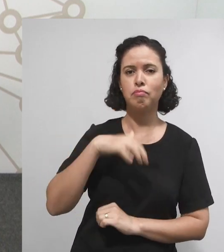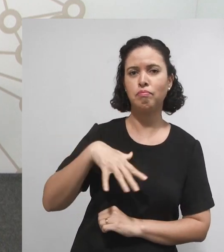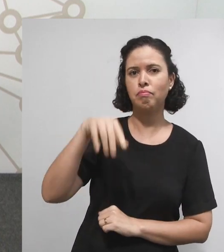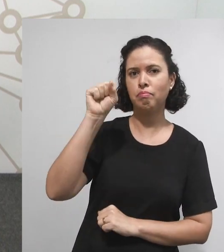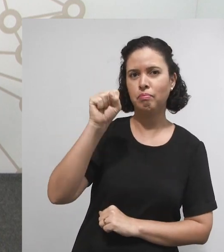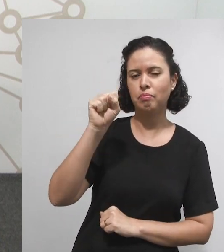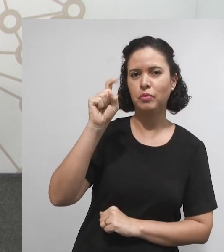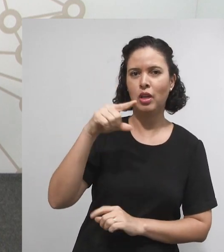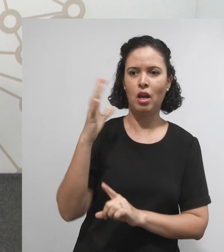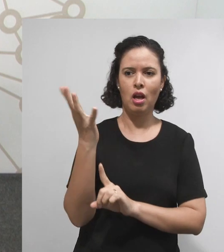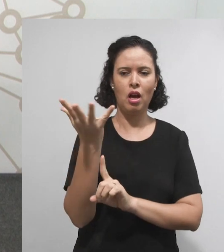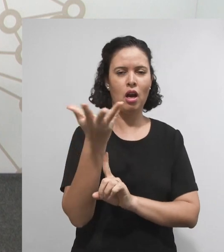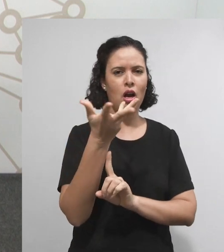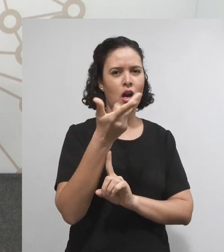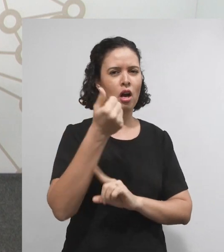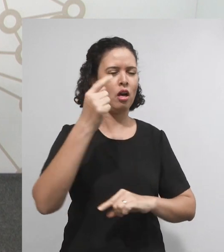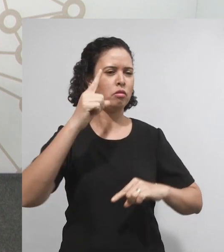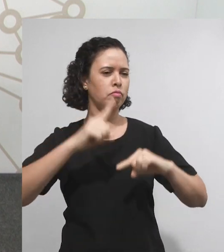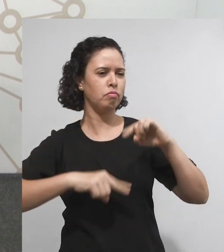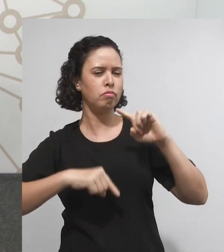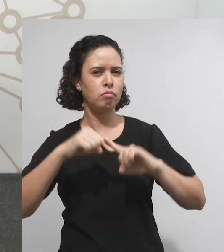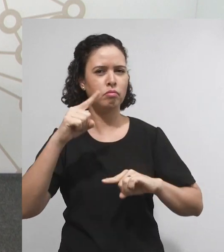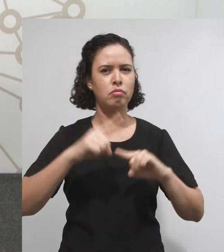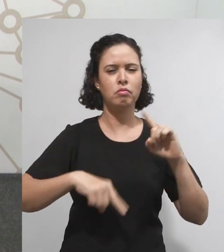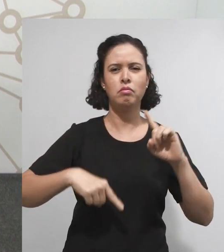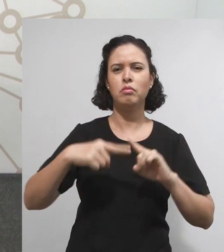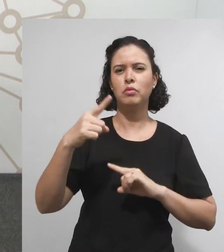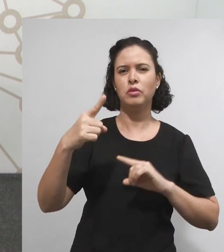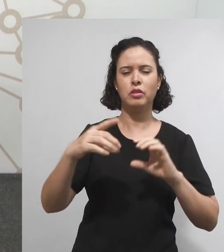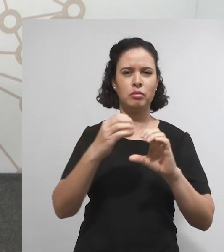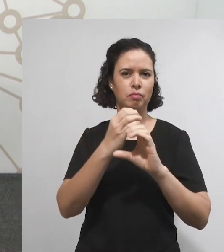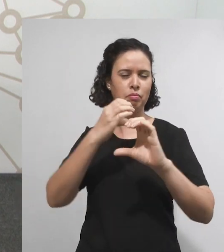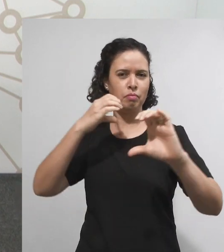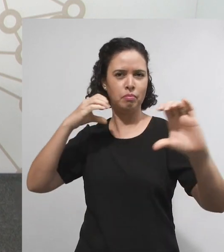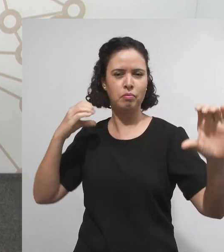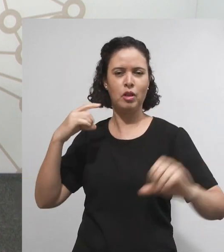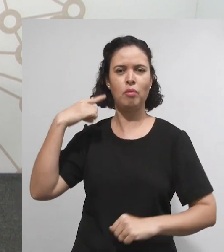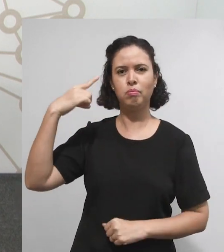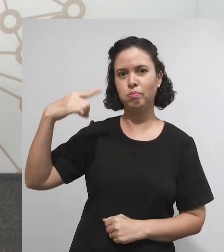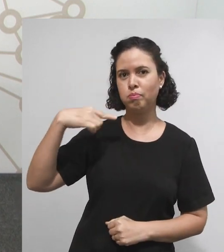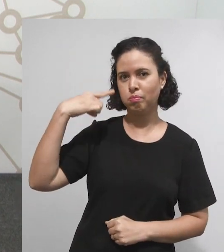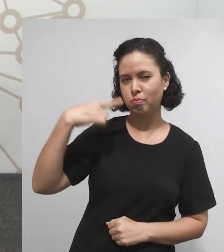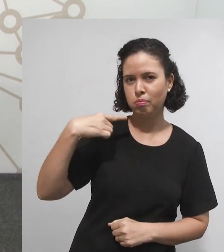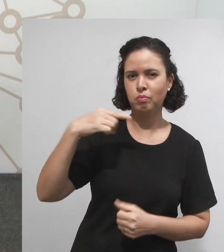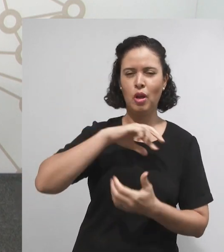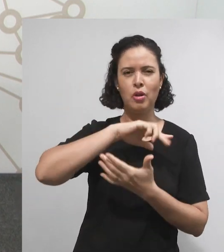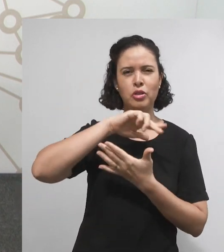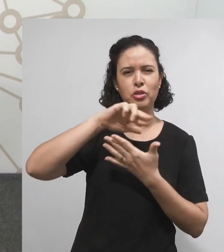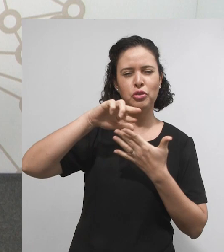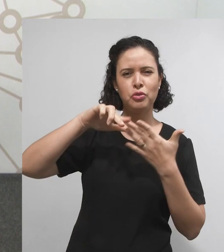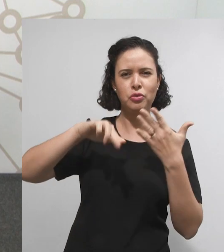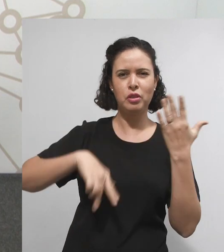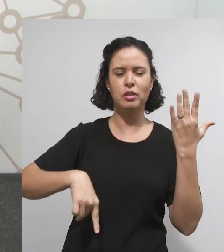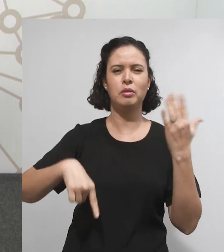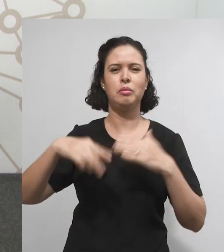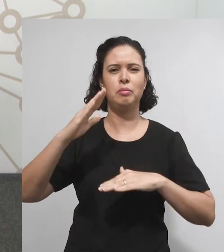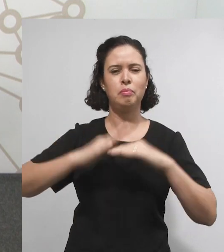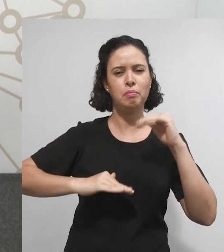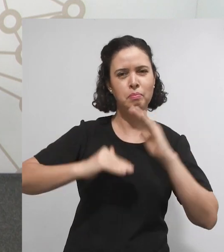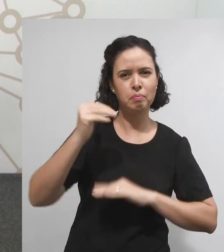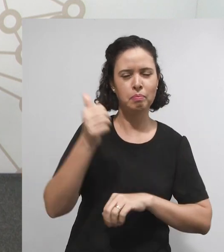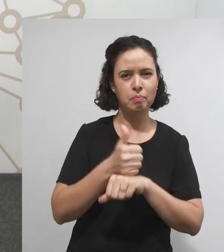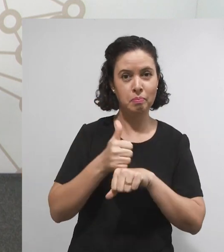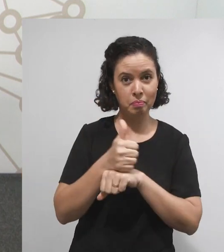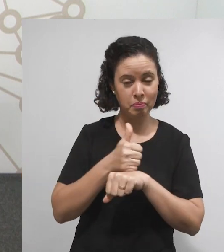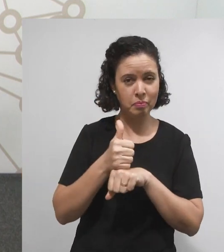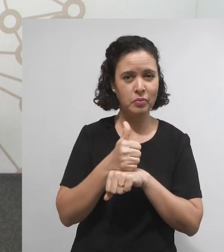salva. Artes, astronomia, arquitetura, advocacia, aportes assíduos nas assimetrias das